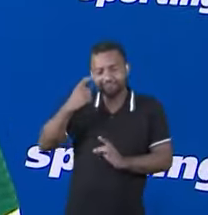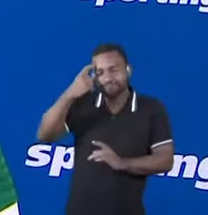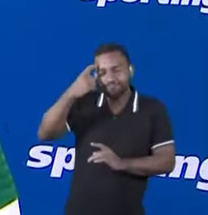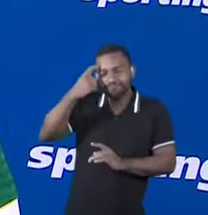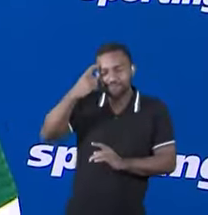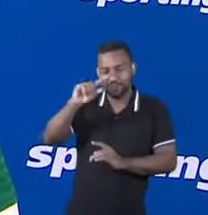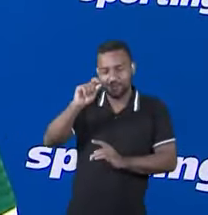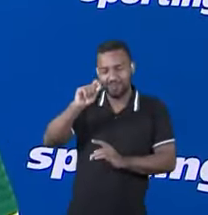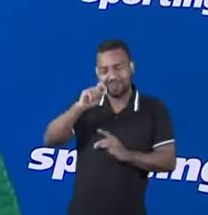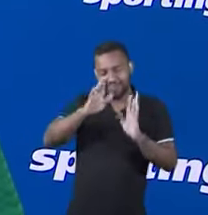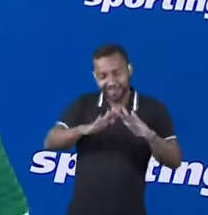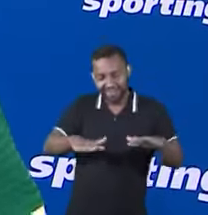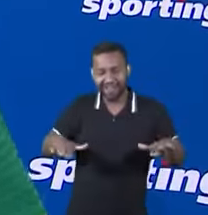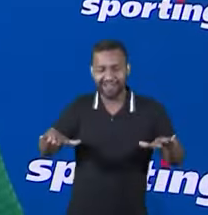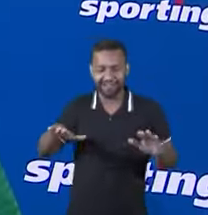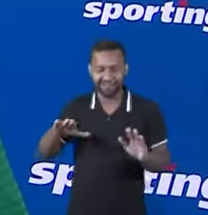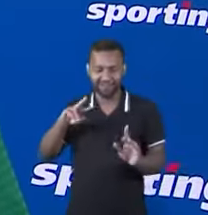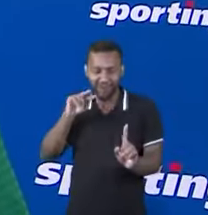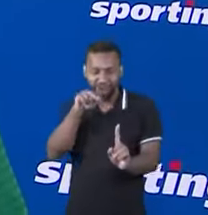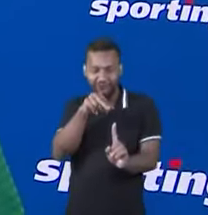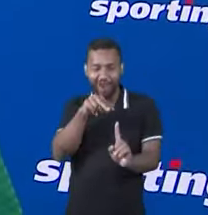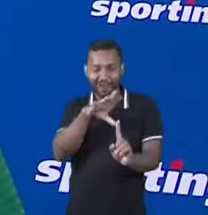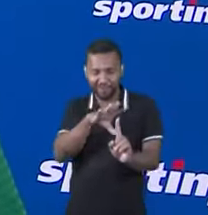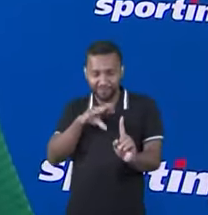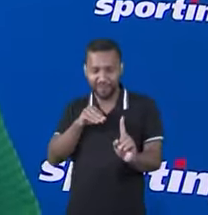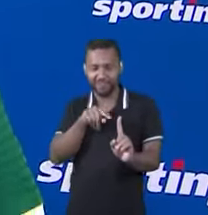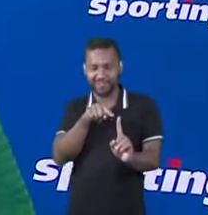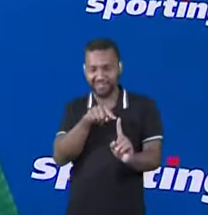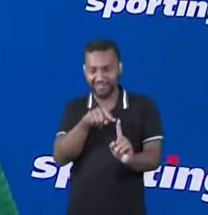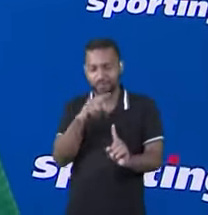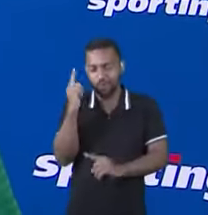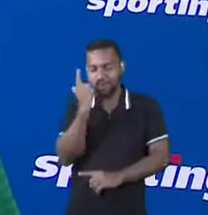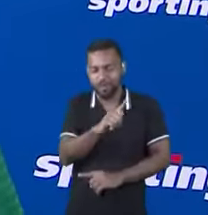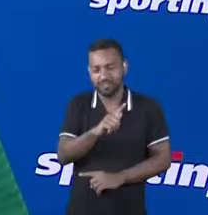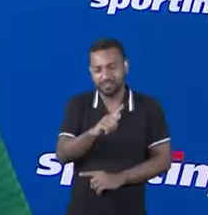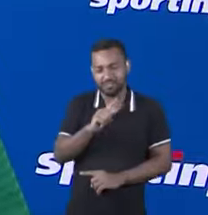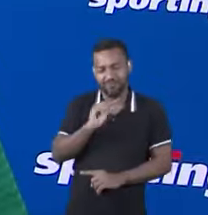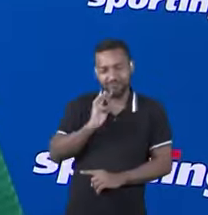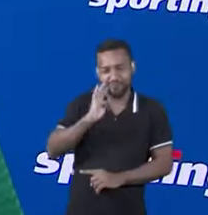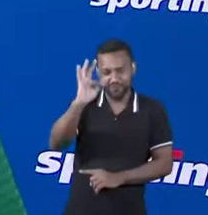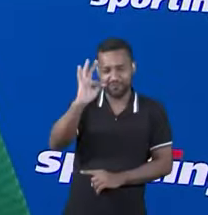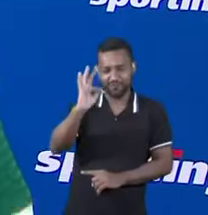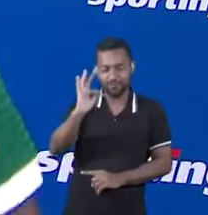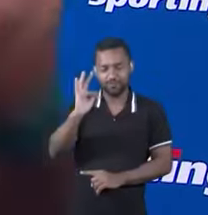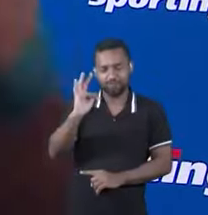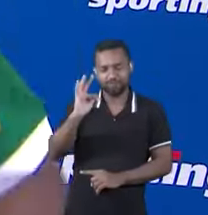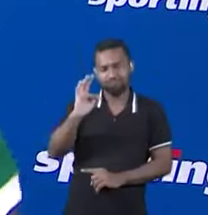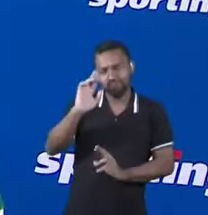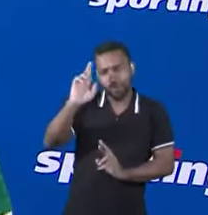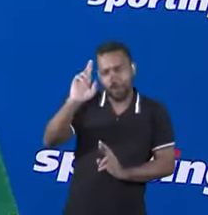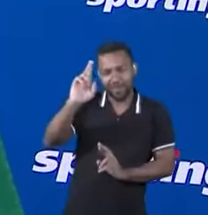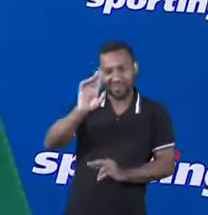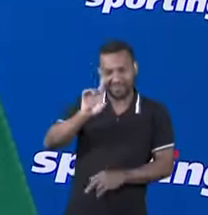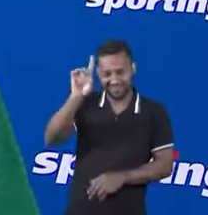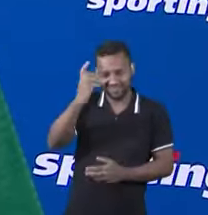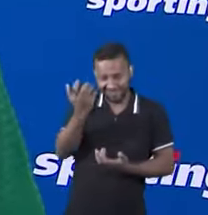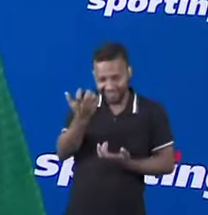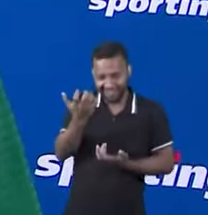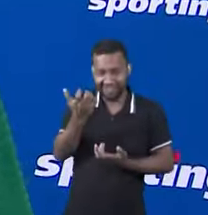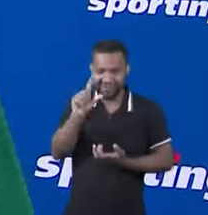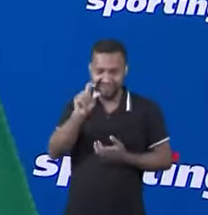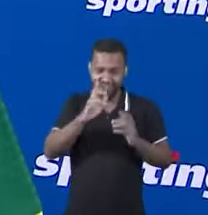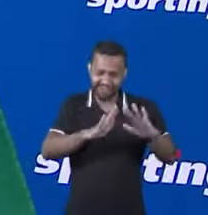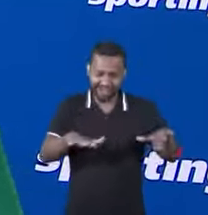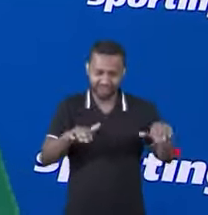ser ídolo de todas as criancinhas. E eu espero que eu possa conseguir. E se Deus quiser que essas criancinhas um dia possam estar comigo